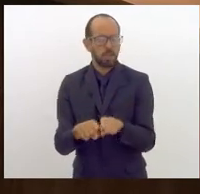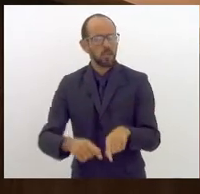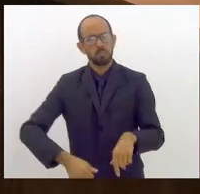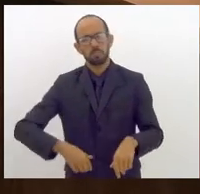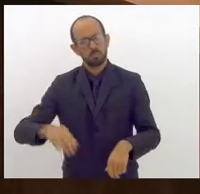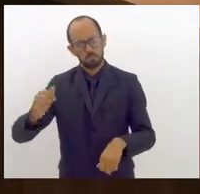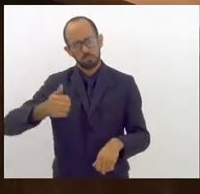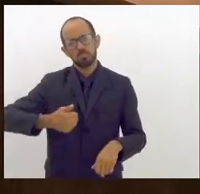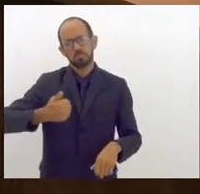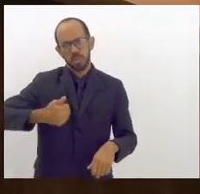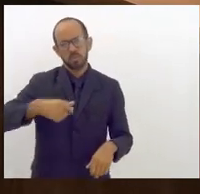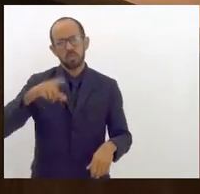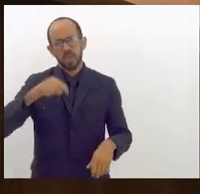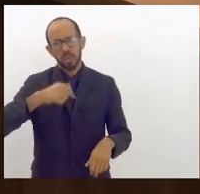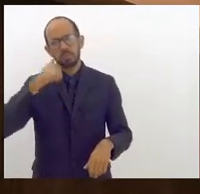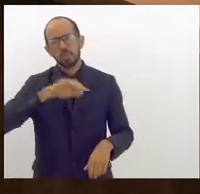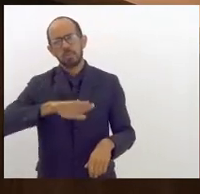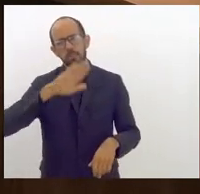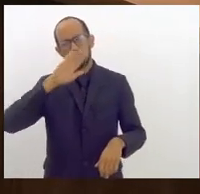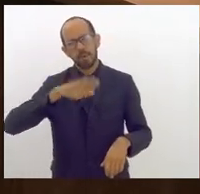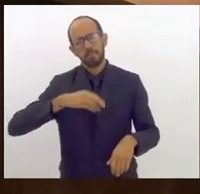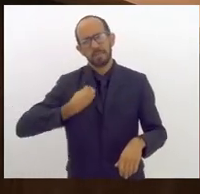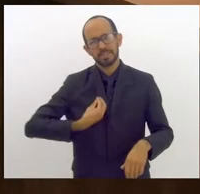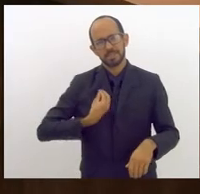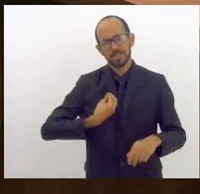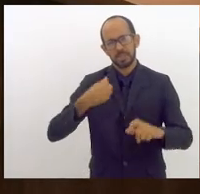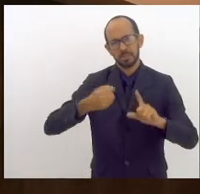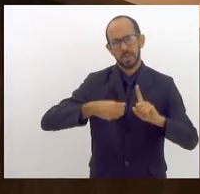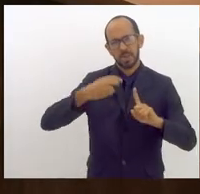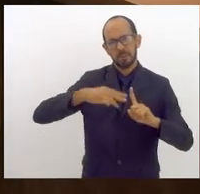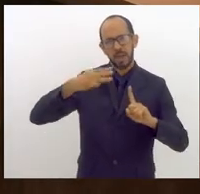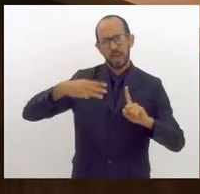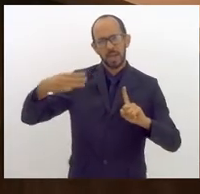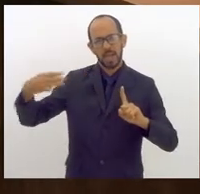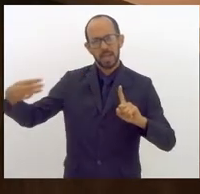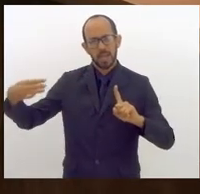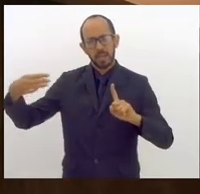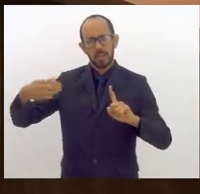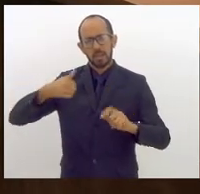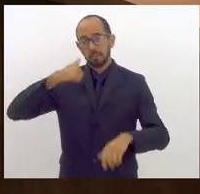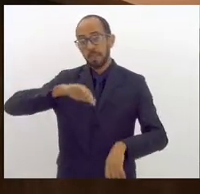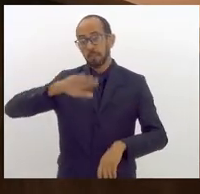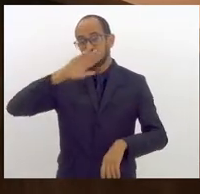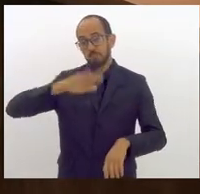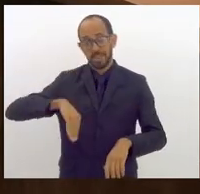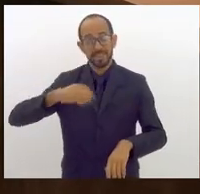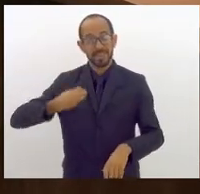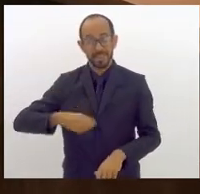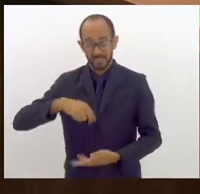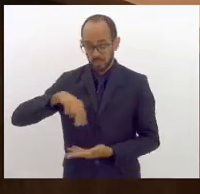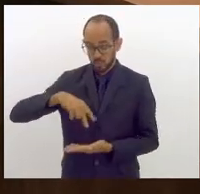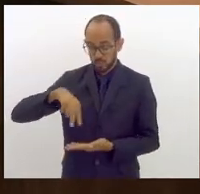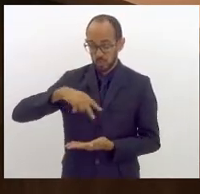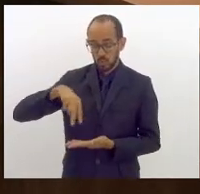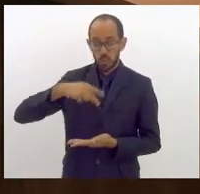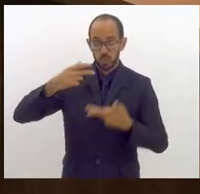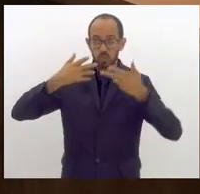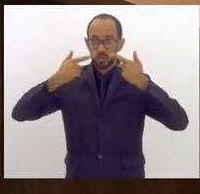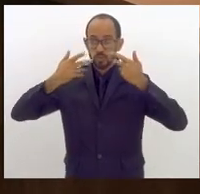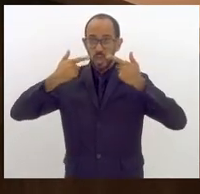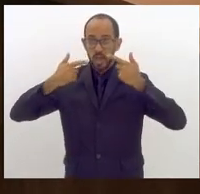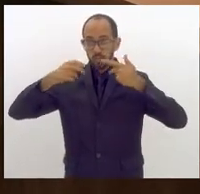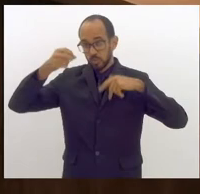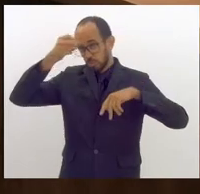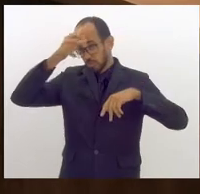das companhias de dança que minha mãe faz parte na Maré e minha mãe dançou no teatro municipal e isso é